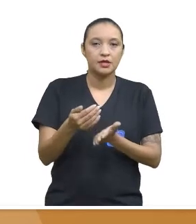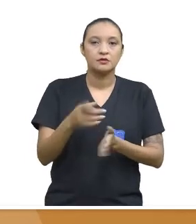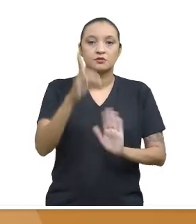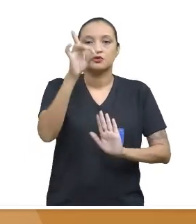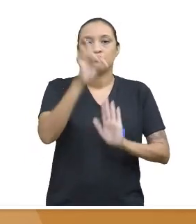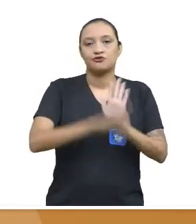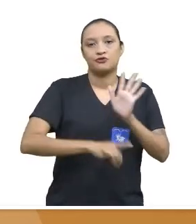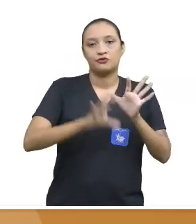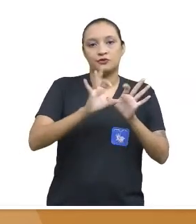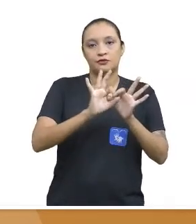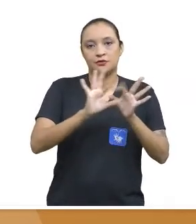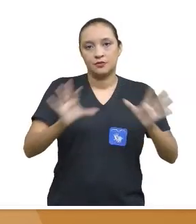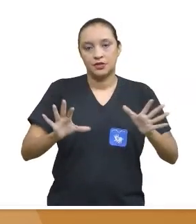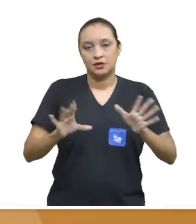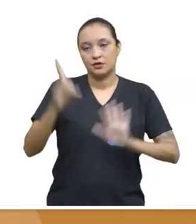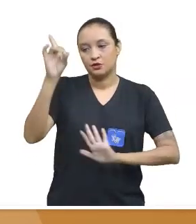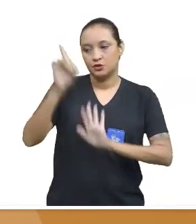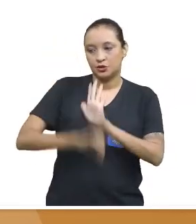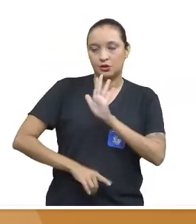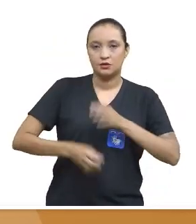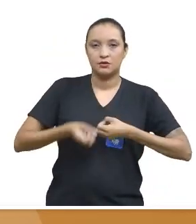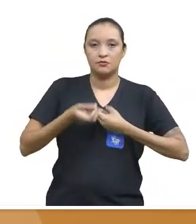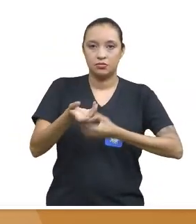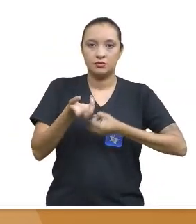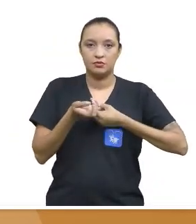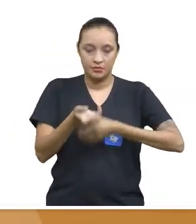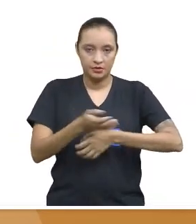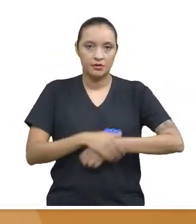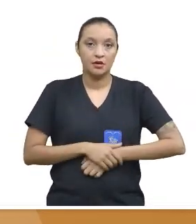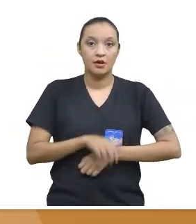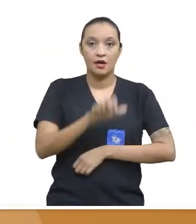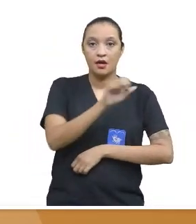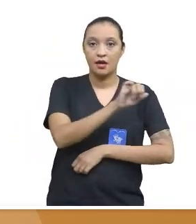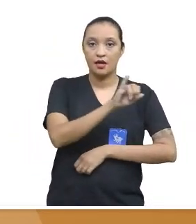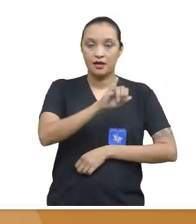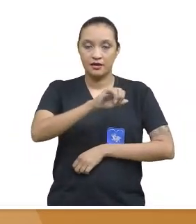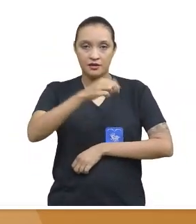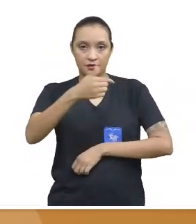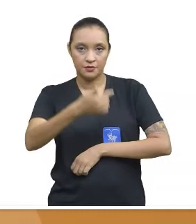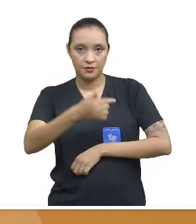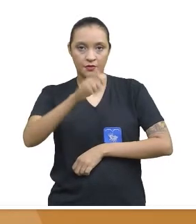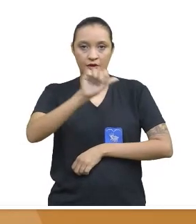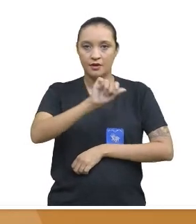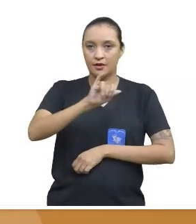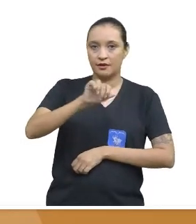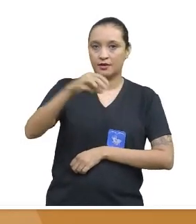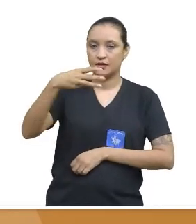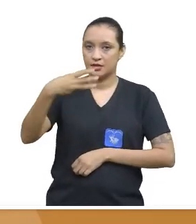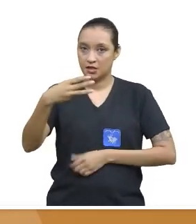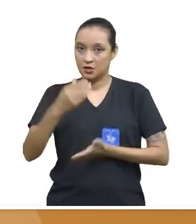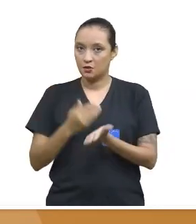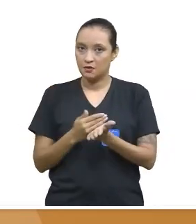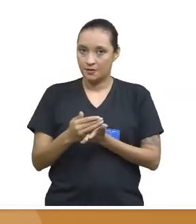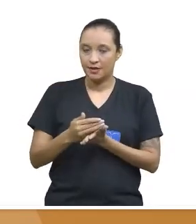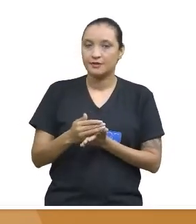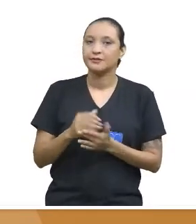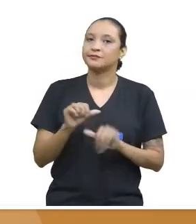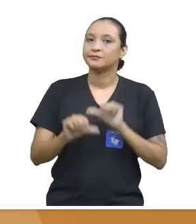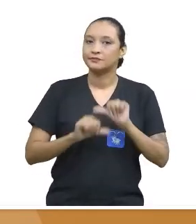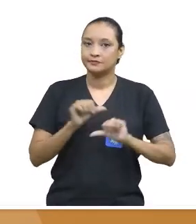liberdade, o direito à expressão, o AI-2 e o AI-3 são instaurados, a coisa muda de figura. Porque veja